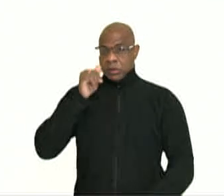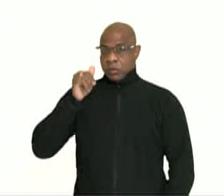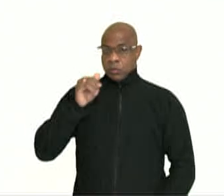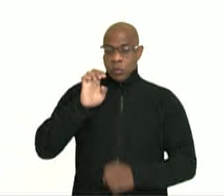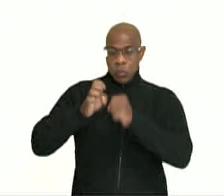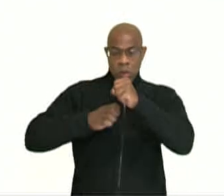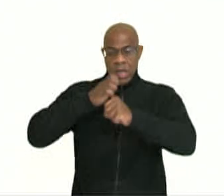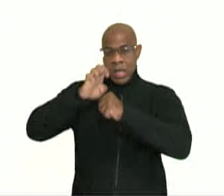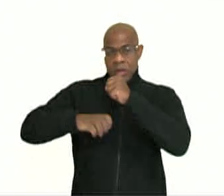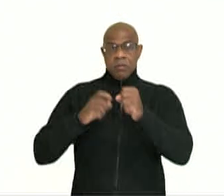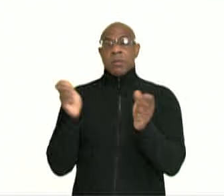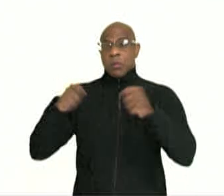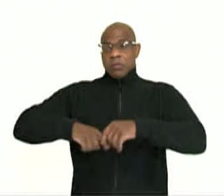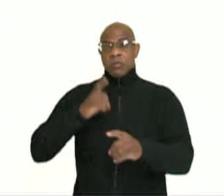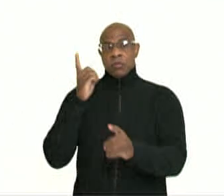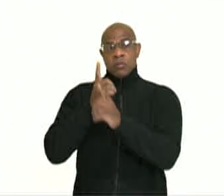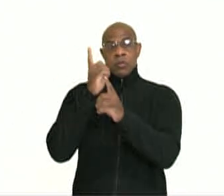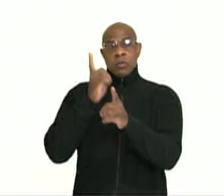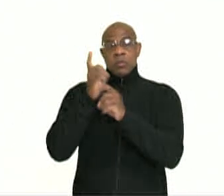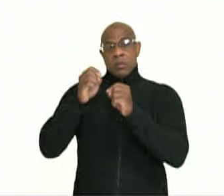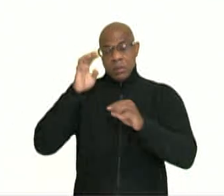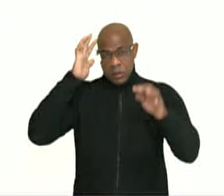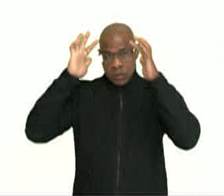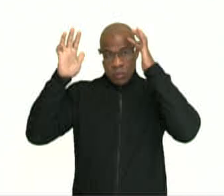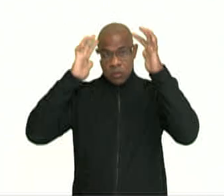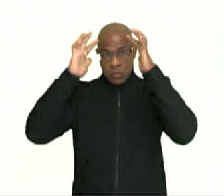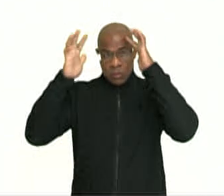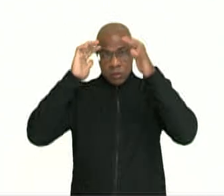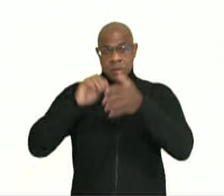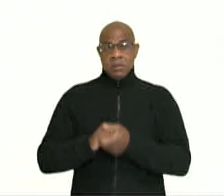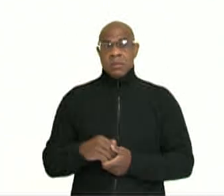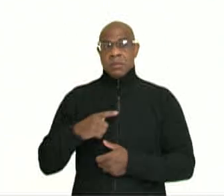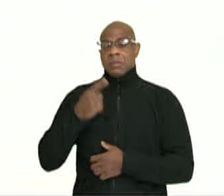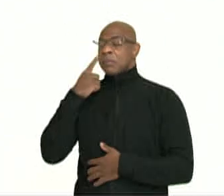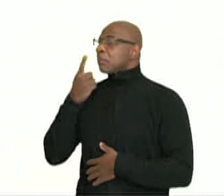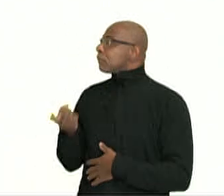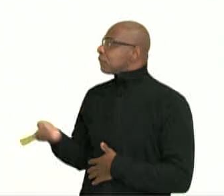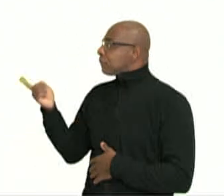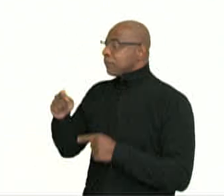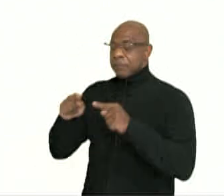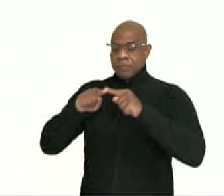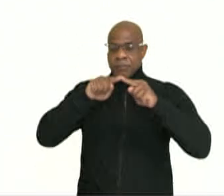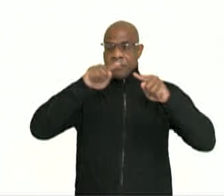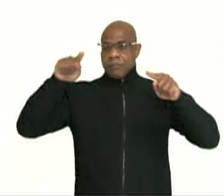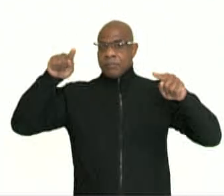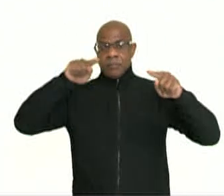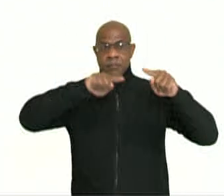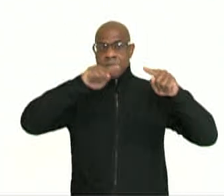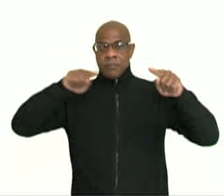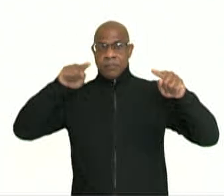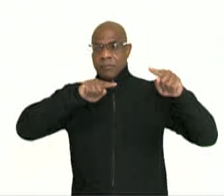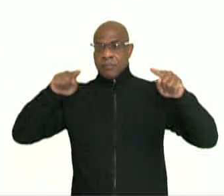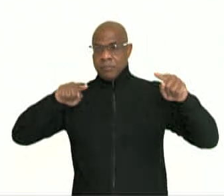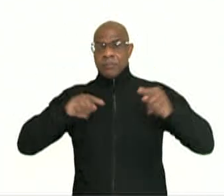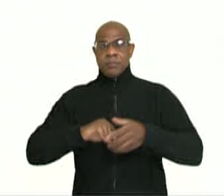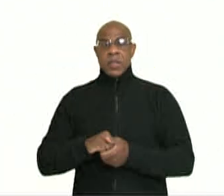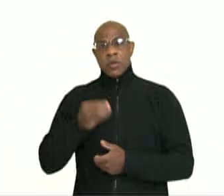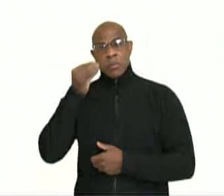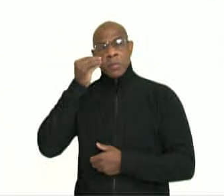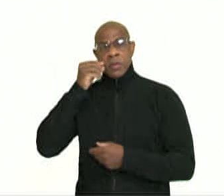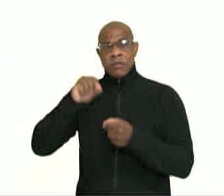desenvolvimento da teoria da valência. E aí a gente tem uma imagem aqui dos raios catódicos, que é o experimento aí feito pelo Thomson.